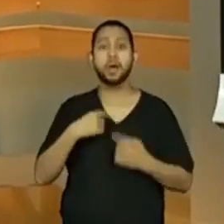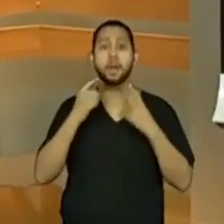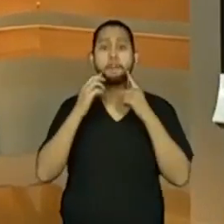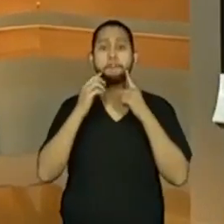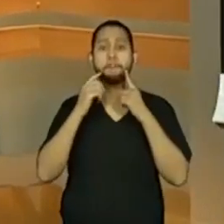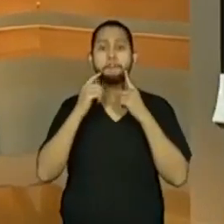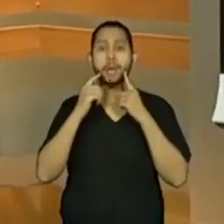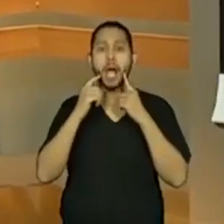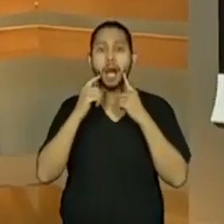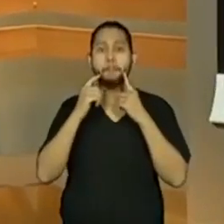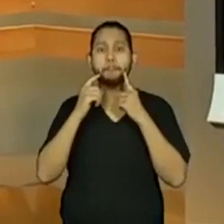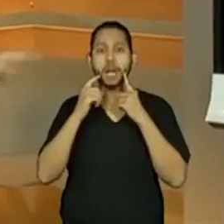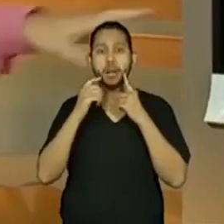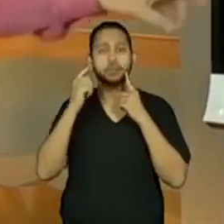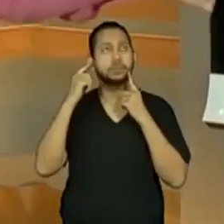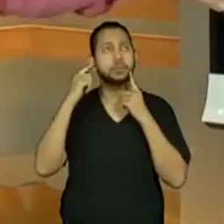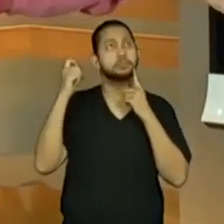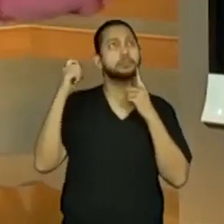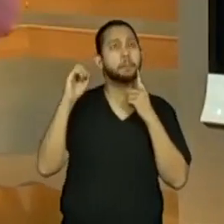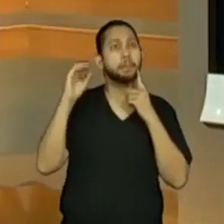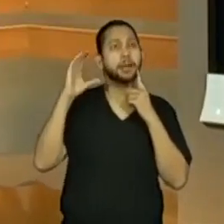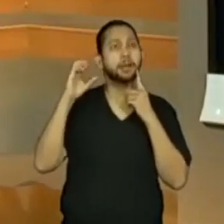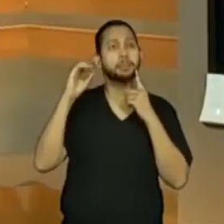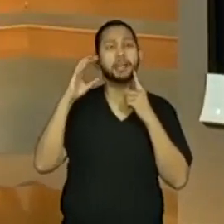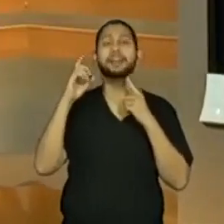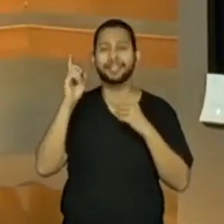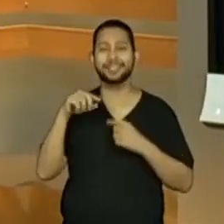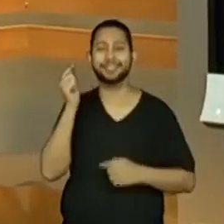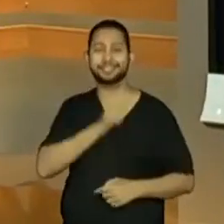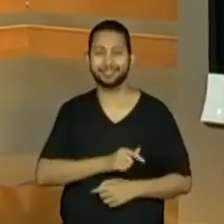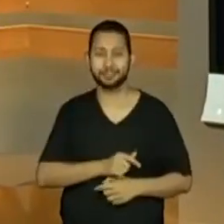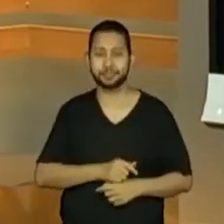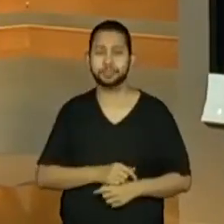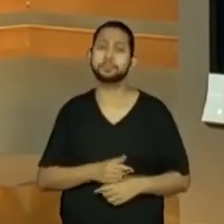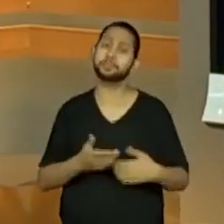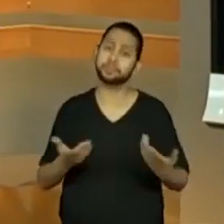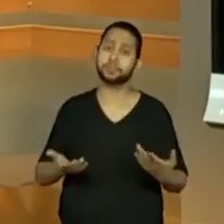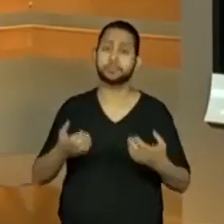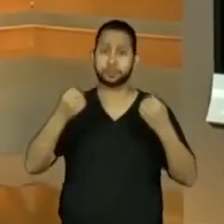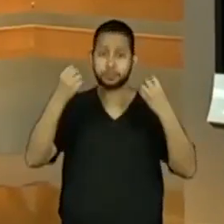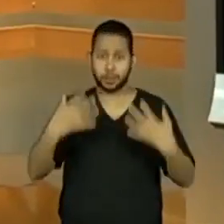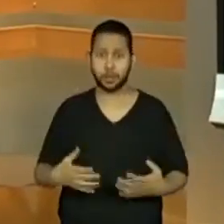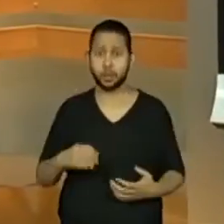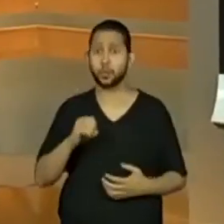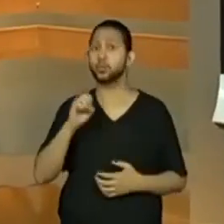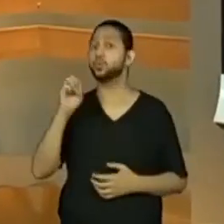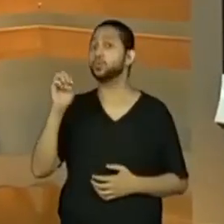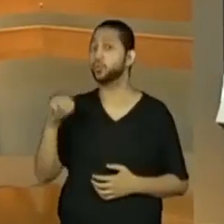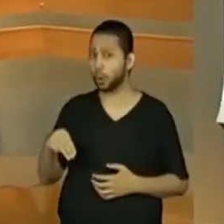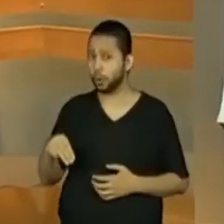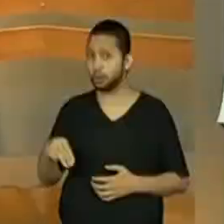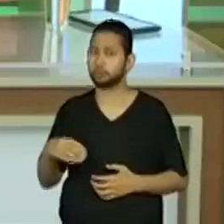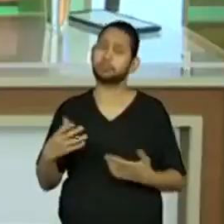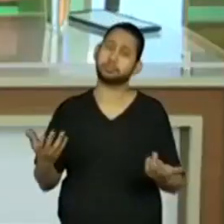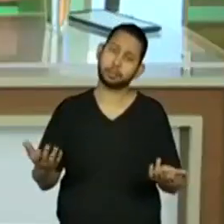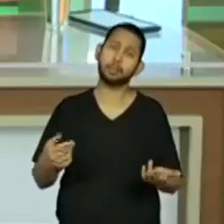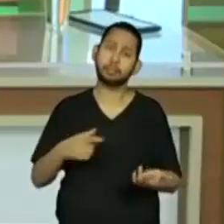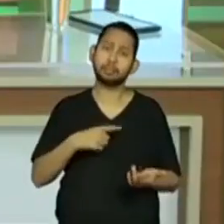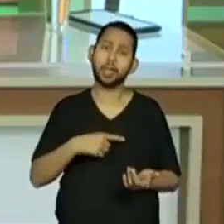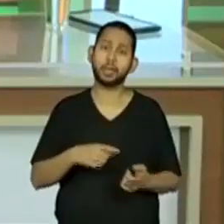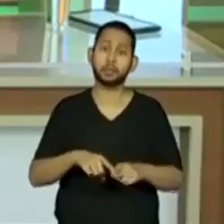com a boca, certo? Ora, e como falar de sons e não falar de